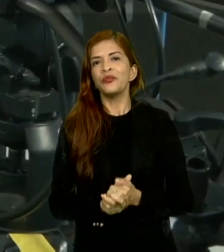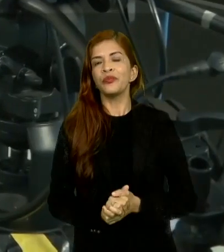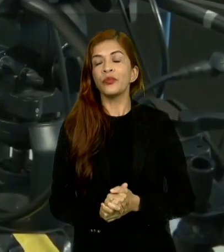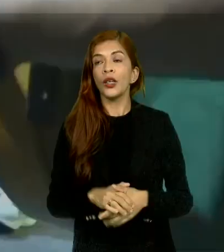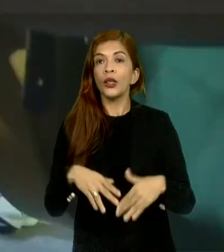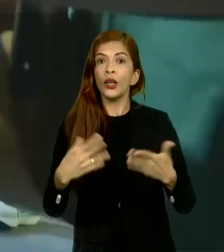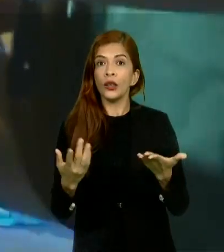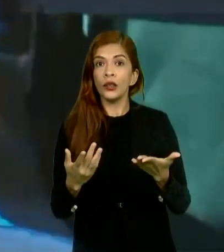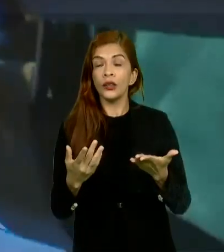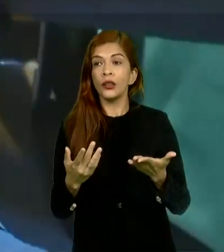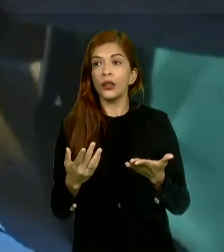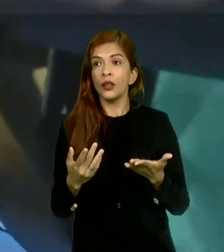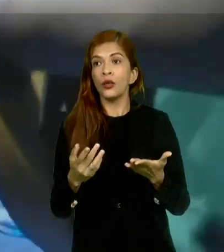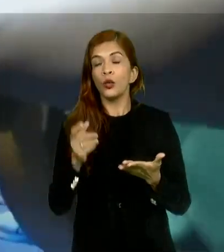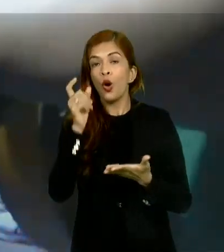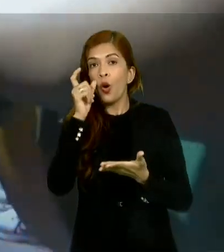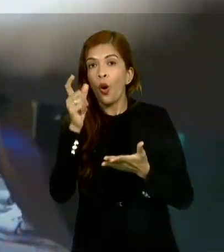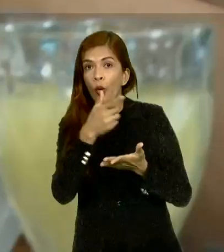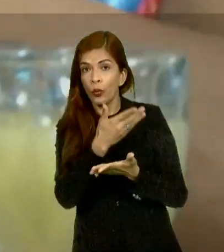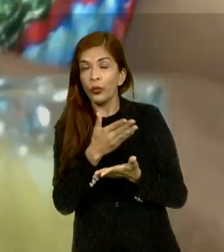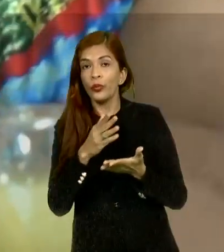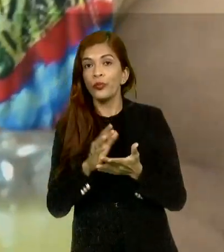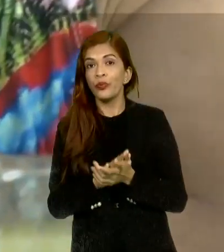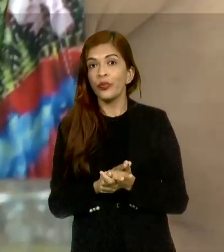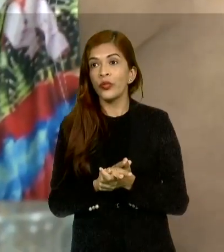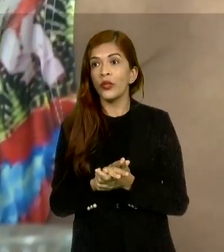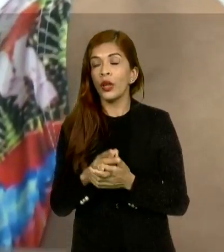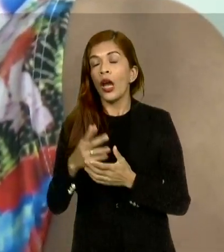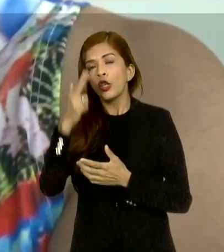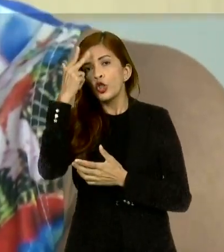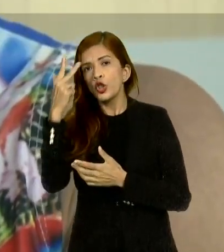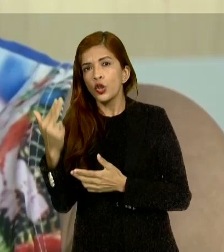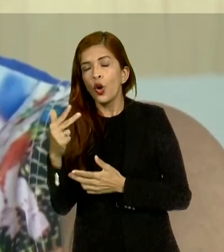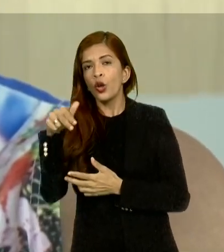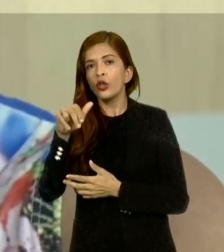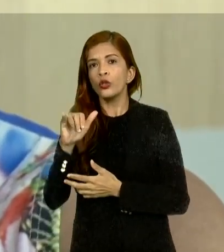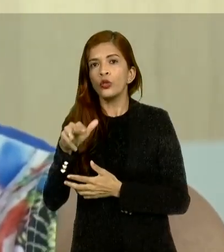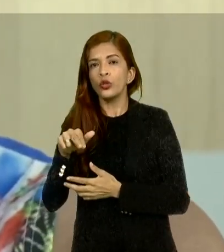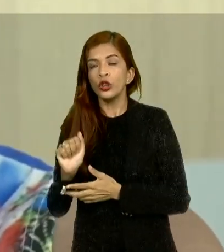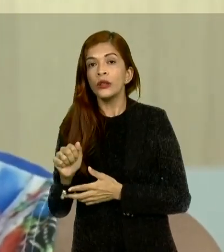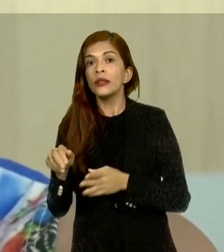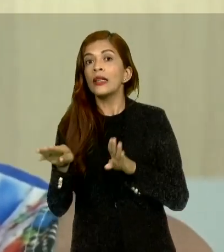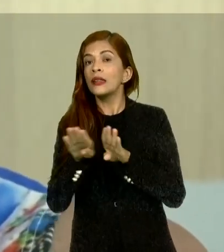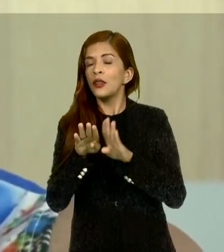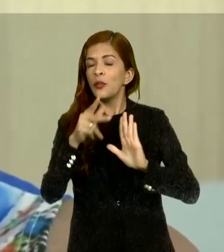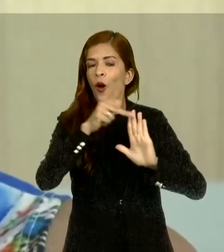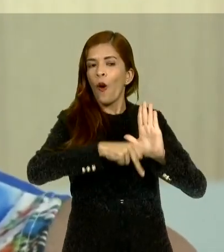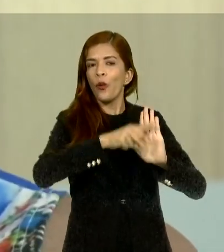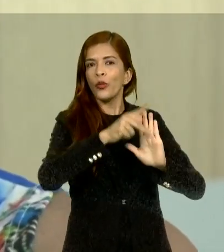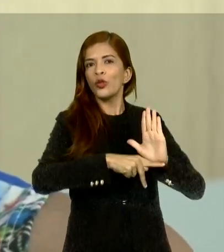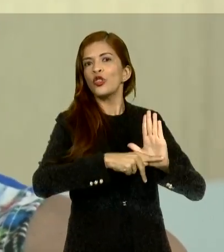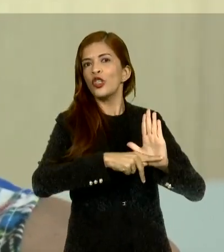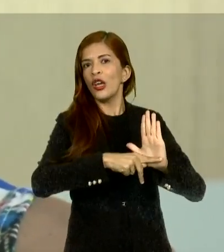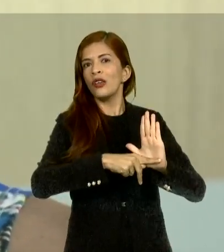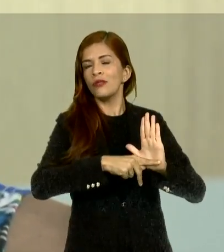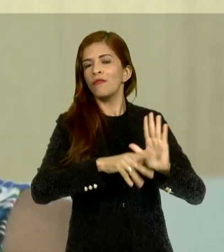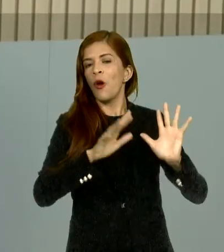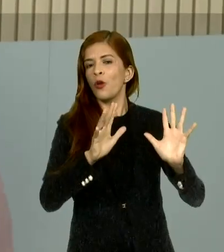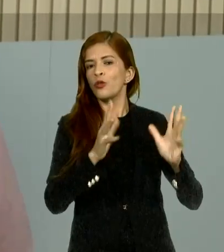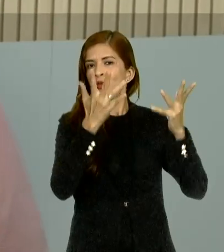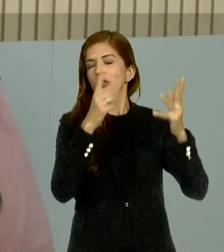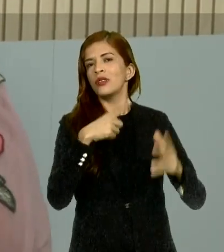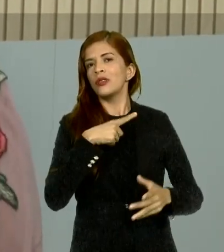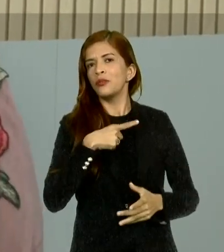programa, além da trajetória do Boi de Nina Rodrigues, Joelson Braga divulgou outro projeto que virou sucesso na temporada